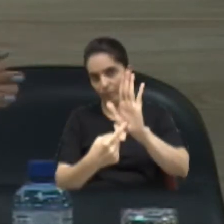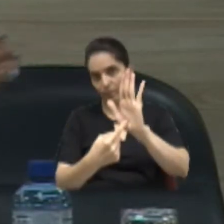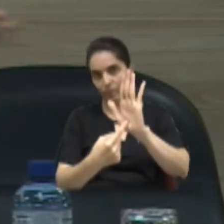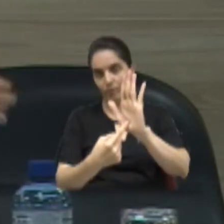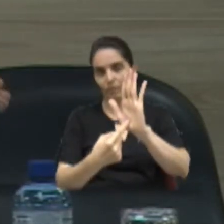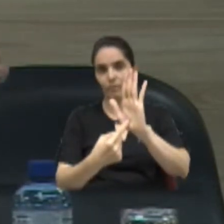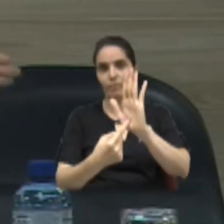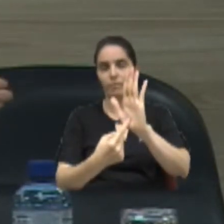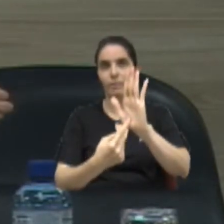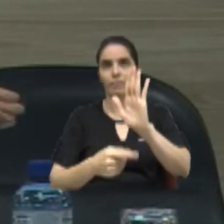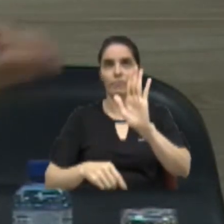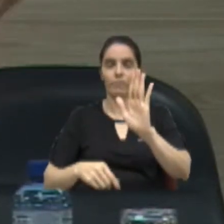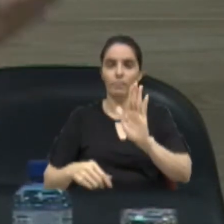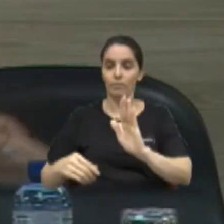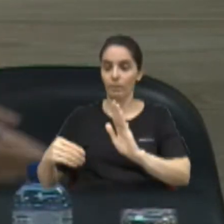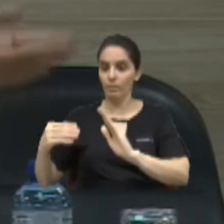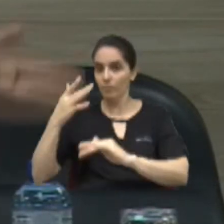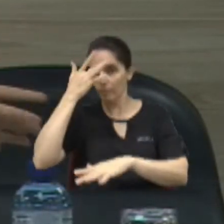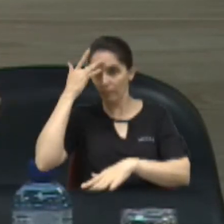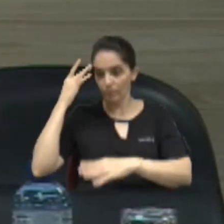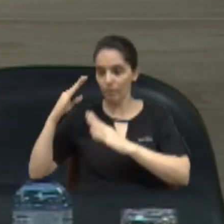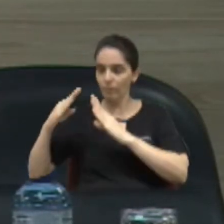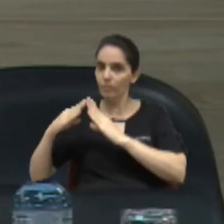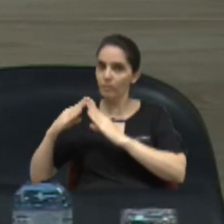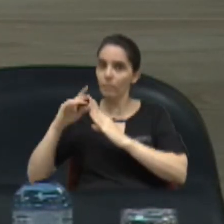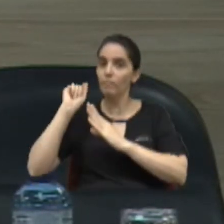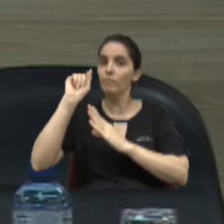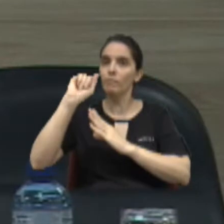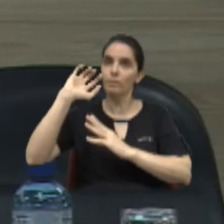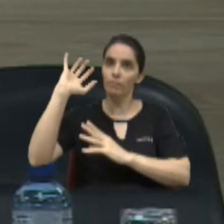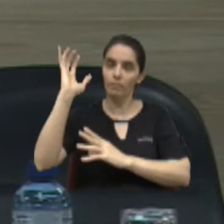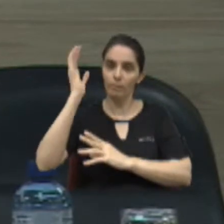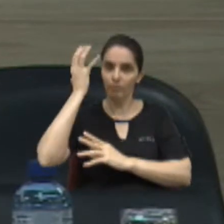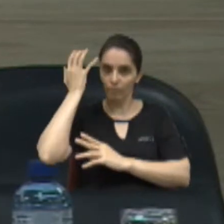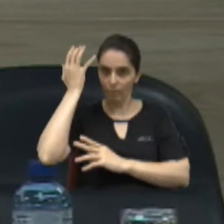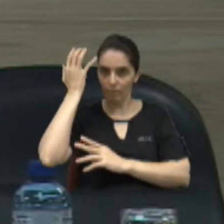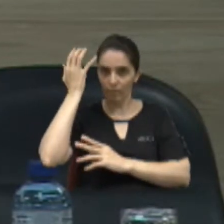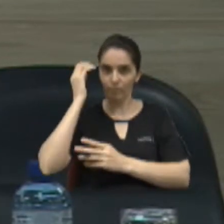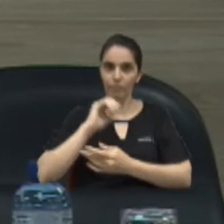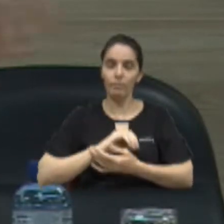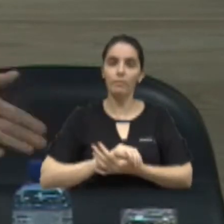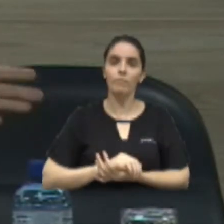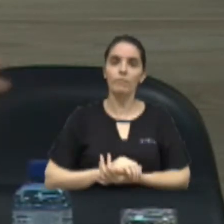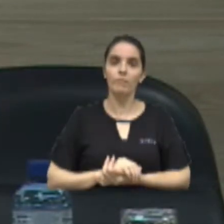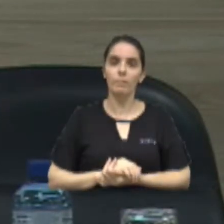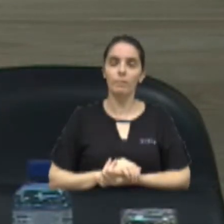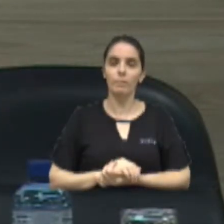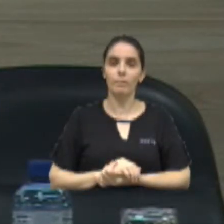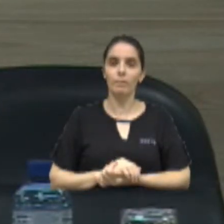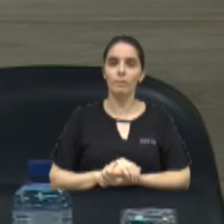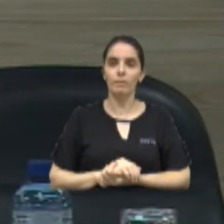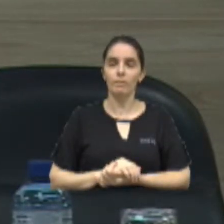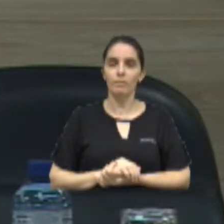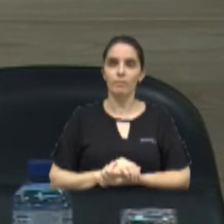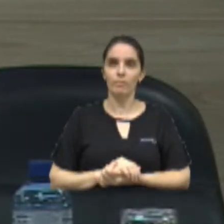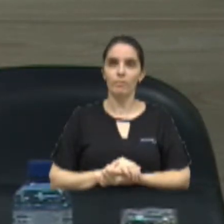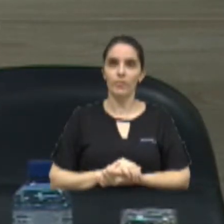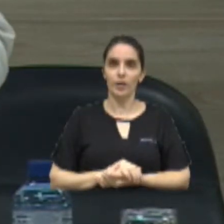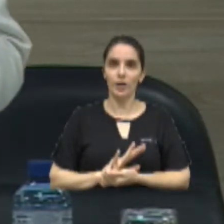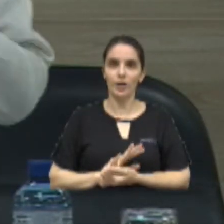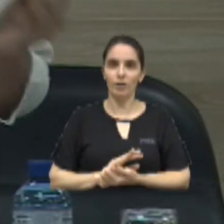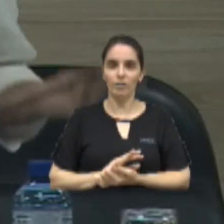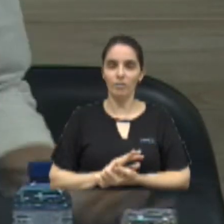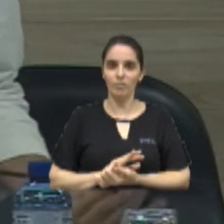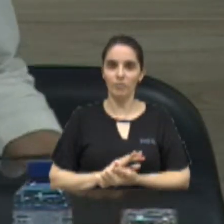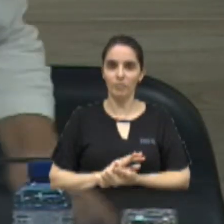loco para esses moradores o que está acontecendo nesse aparelho na Luiz Pântano. Muito obrigada, senhor